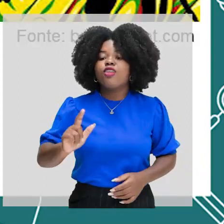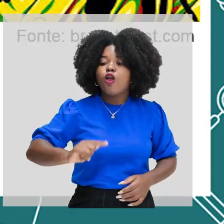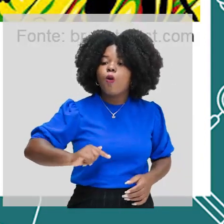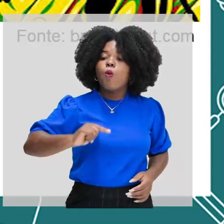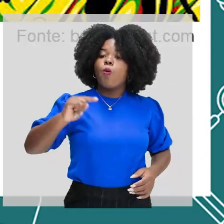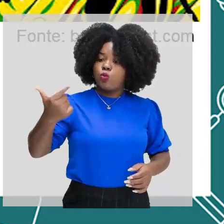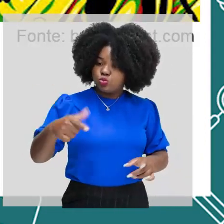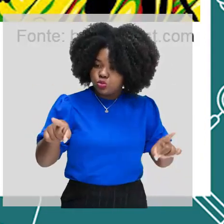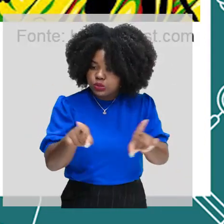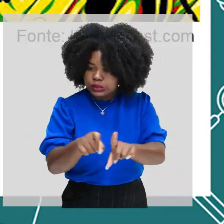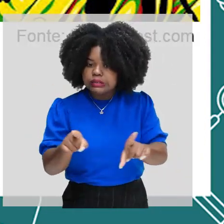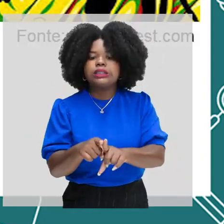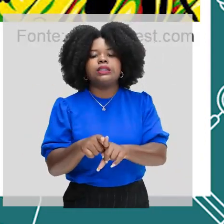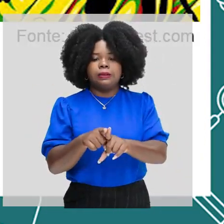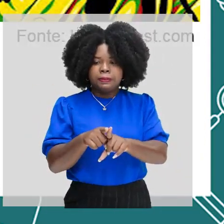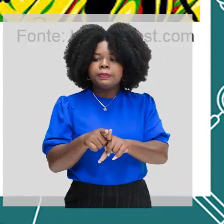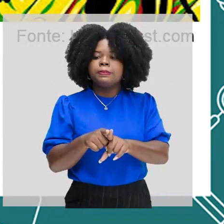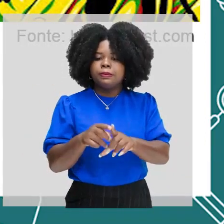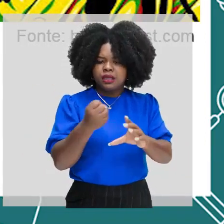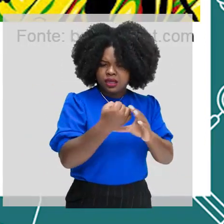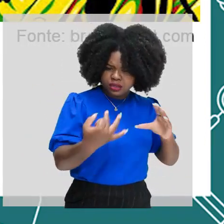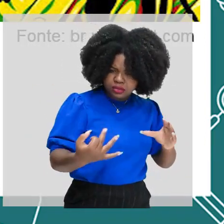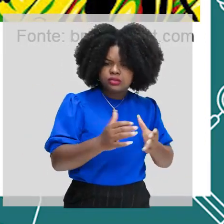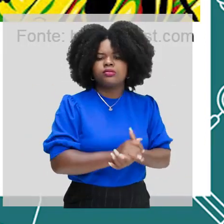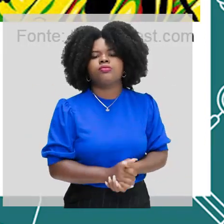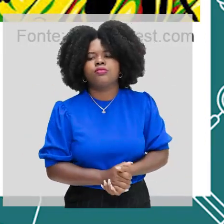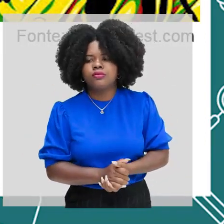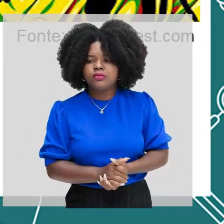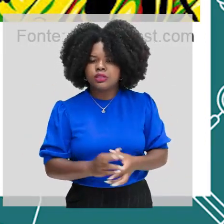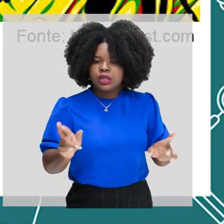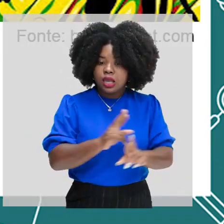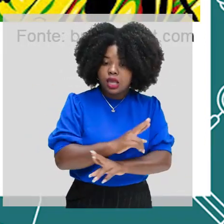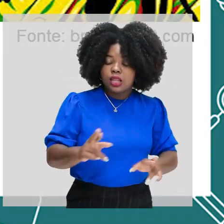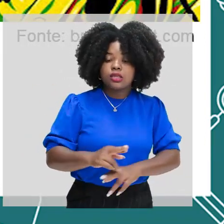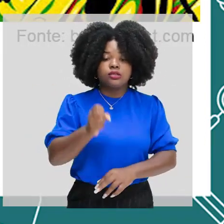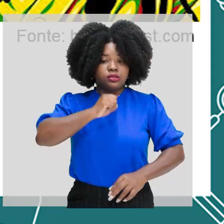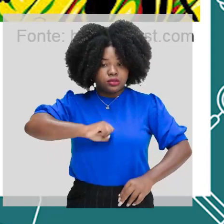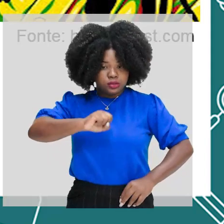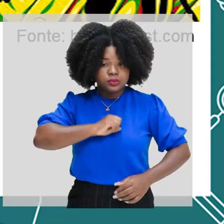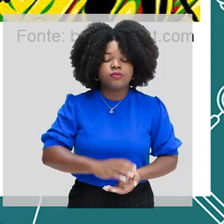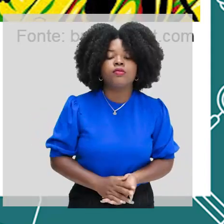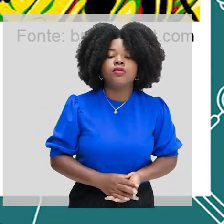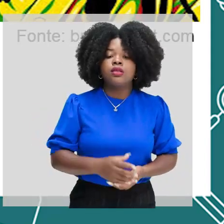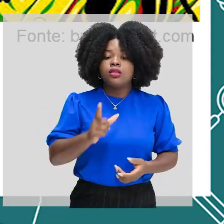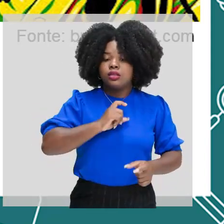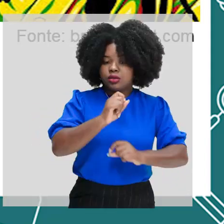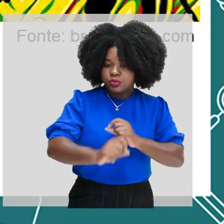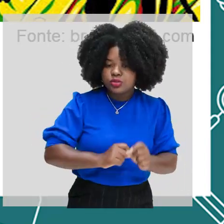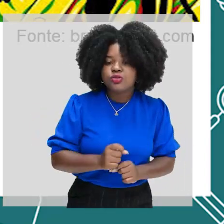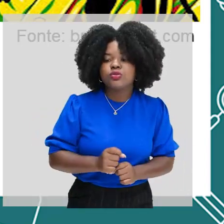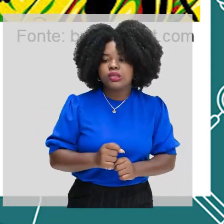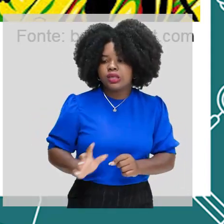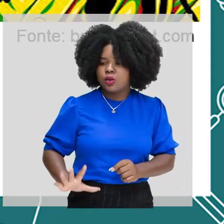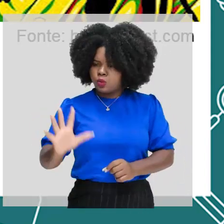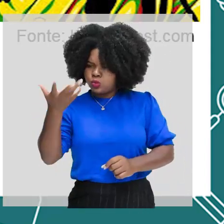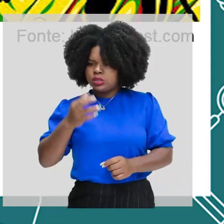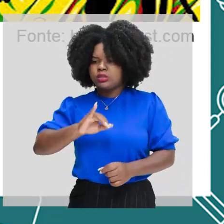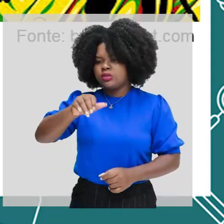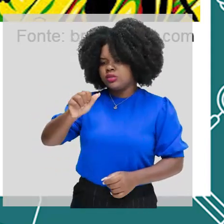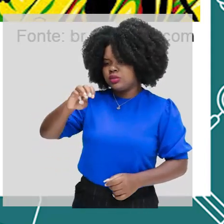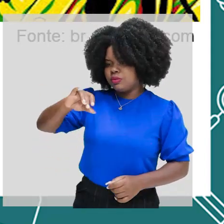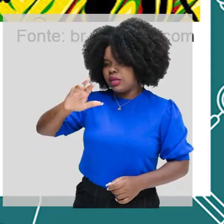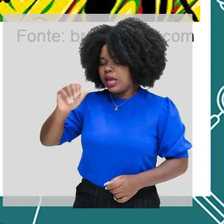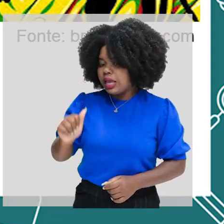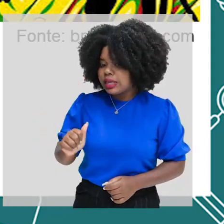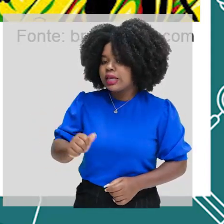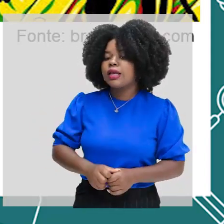curiosidade em relação ao reggae, fazendo esse histórico, nós temos que o reggae surgiu, ele emergiu na Jamaica na década de 60, e quem